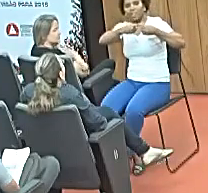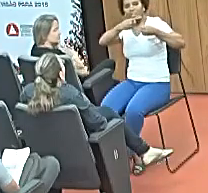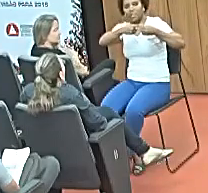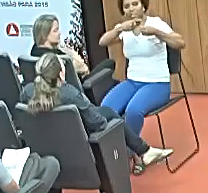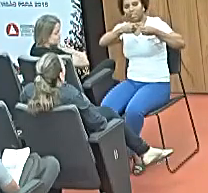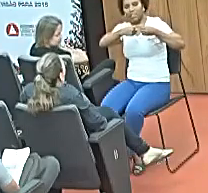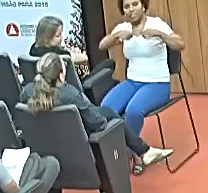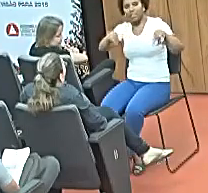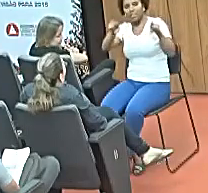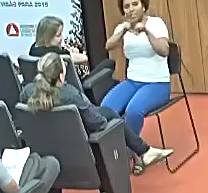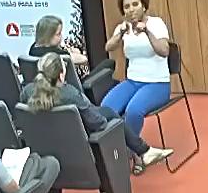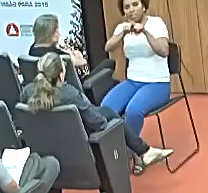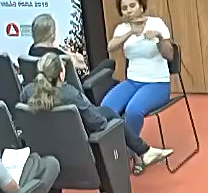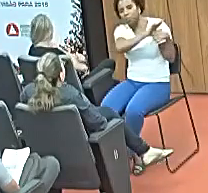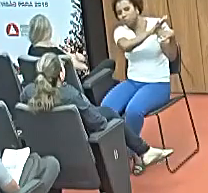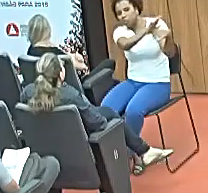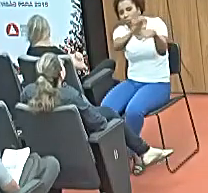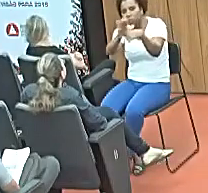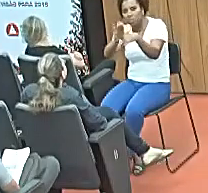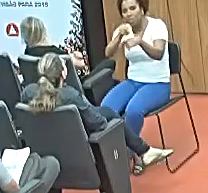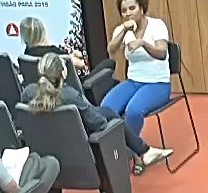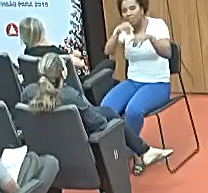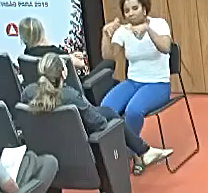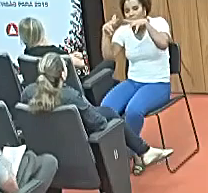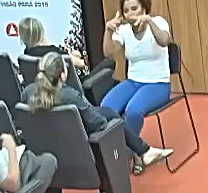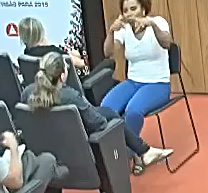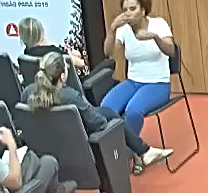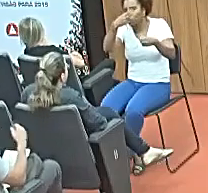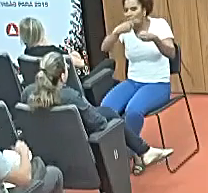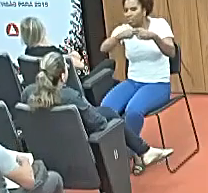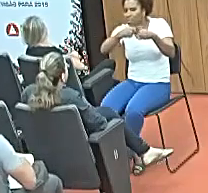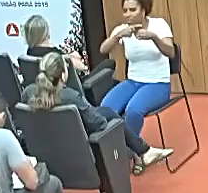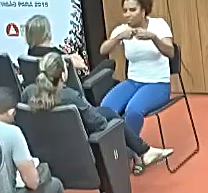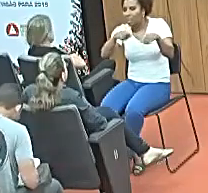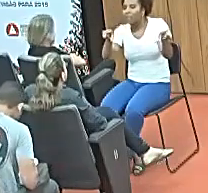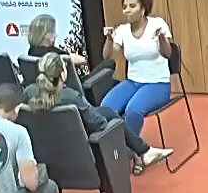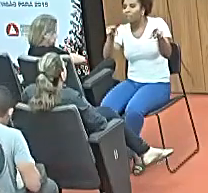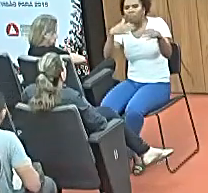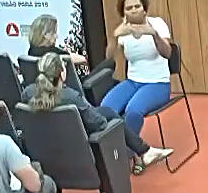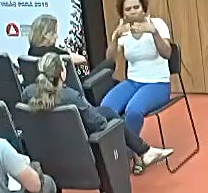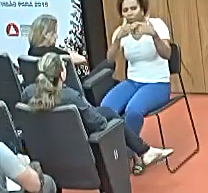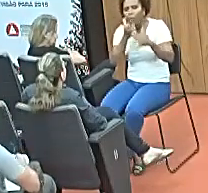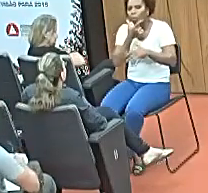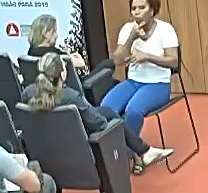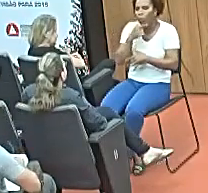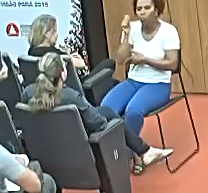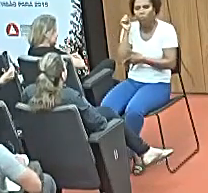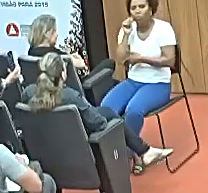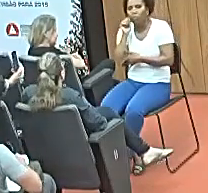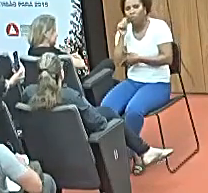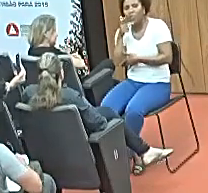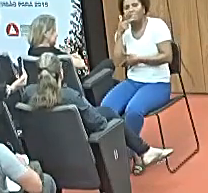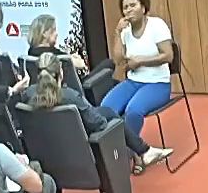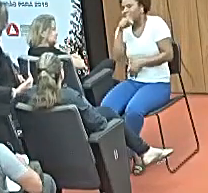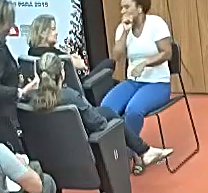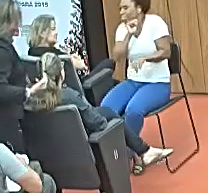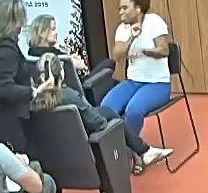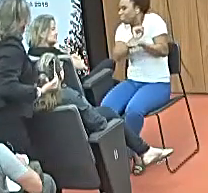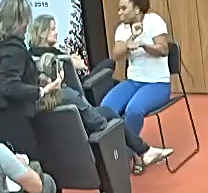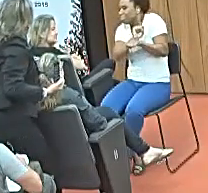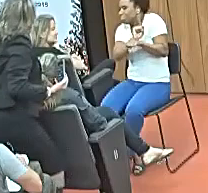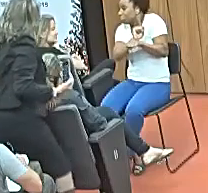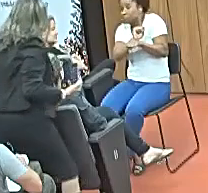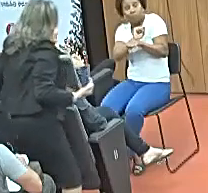homens e das mulheres daquela região pois não podemos aguardar mais a tragédia está próximo é